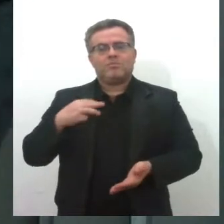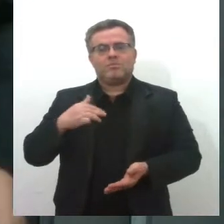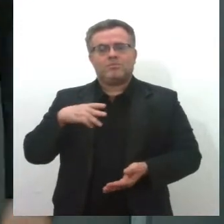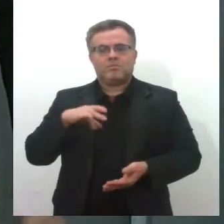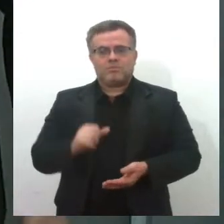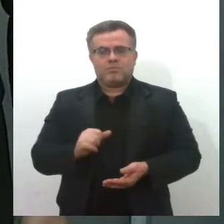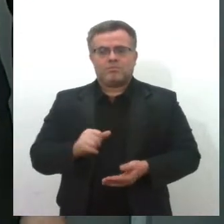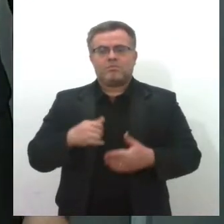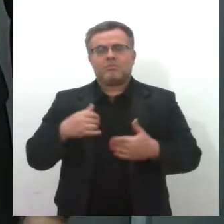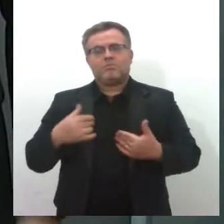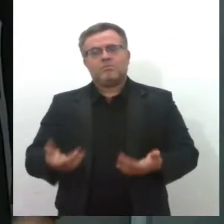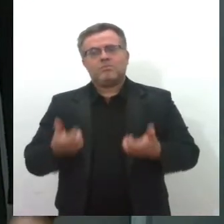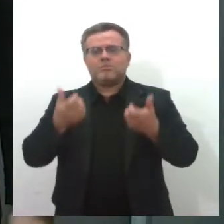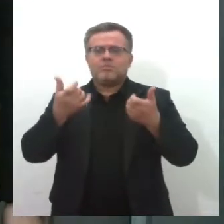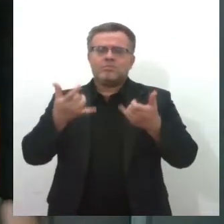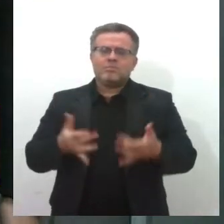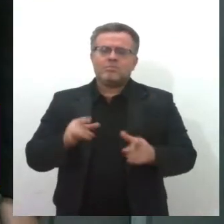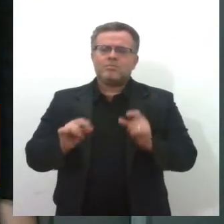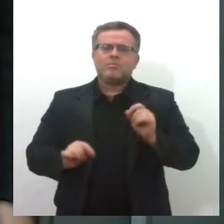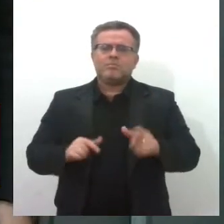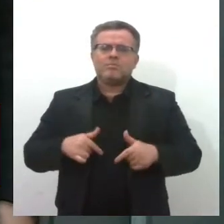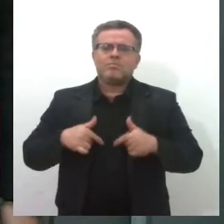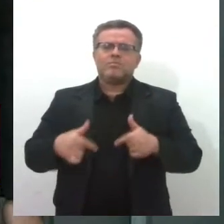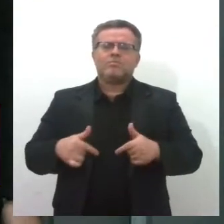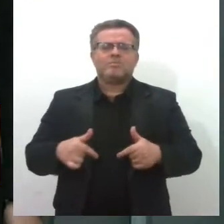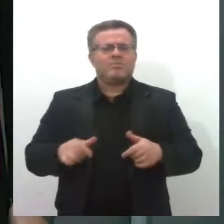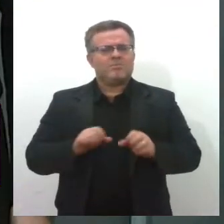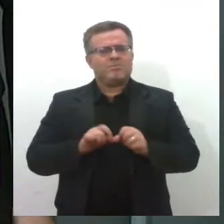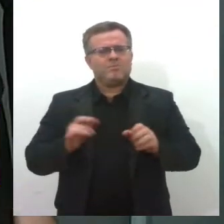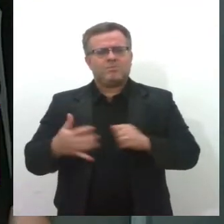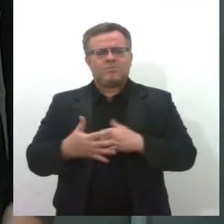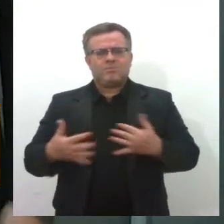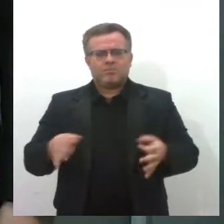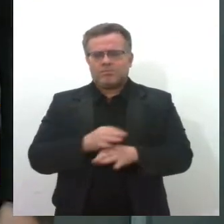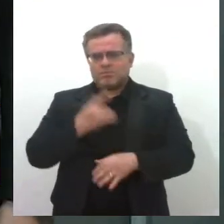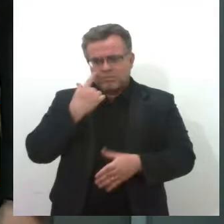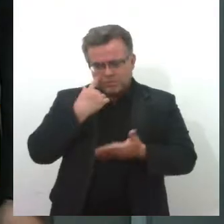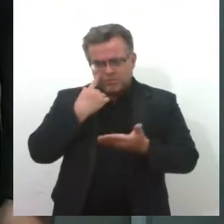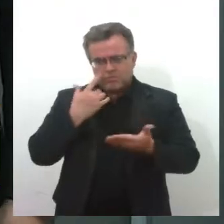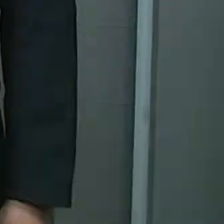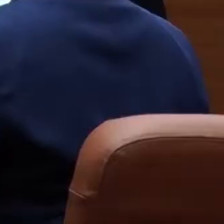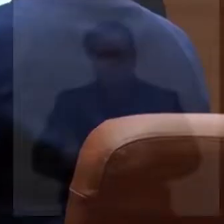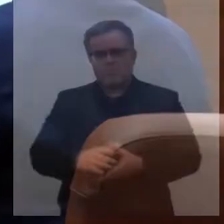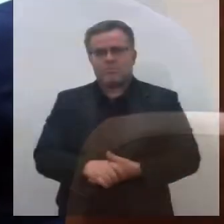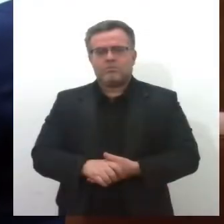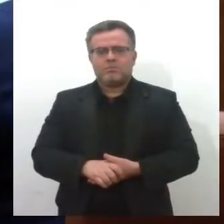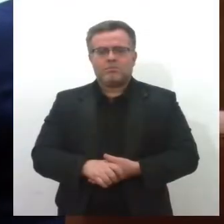Feitosa. Ela também falou ainda sobre as ações de enfrentamento à Covid-19. Vamos acompanhar.